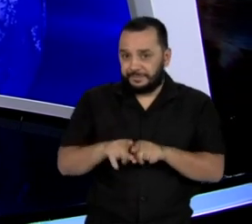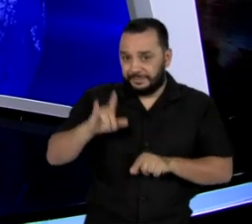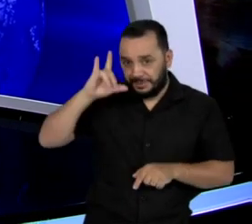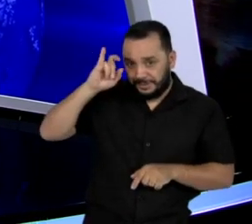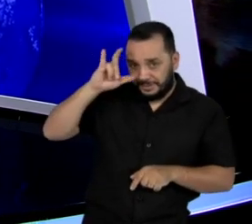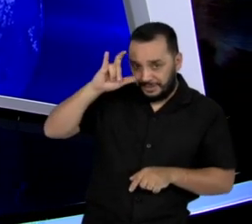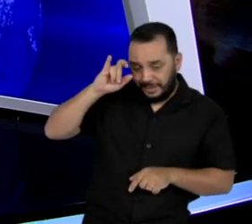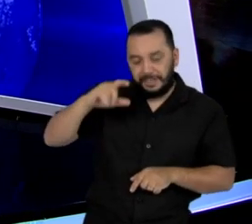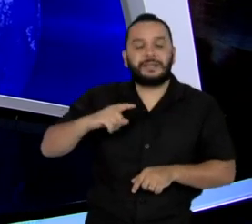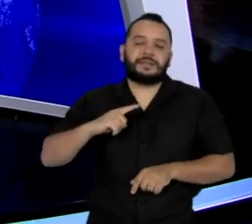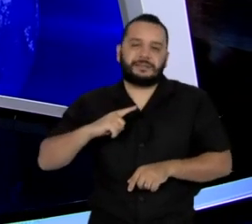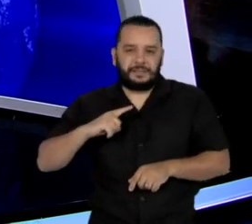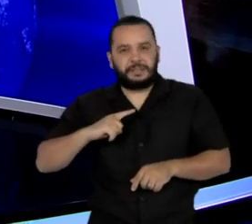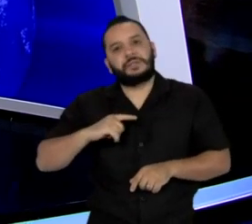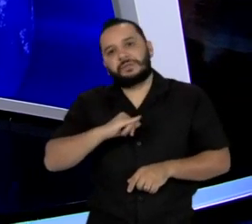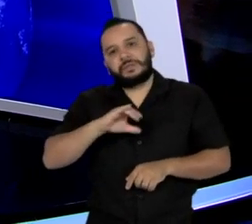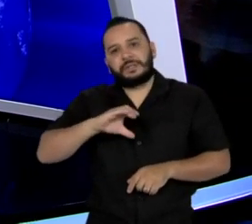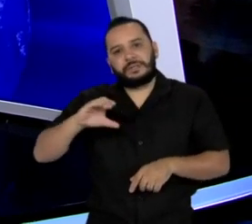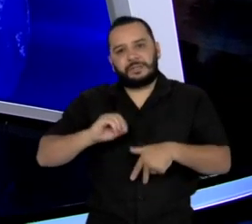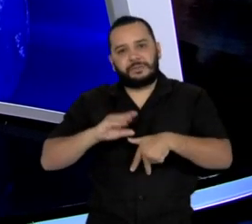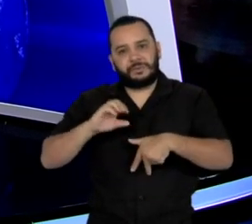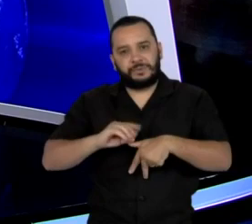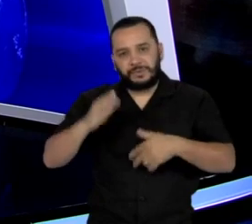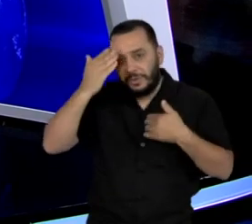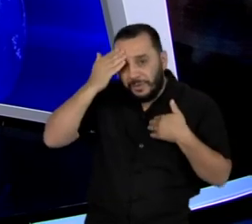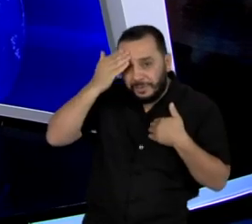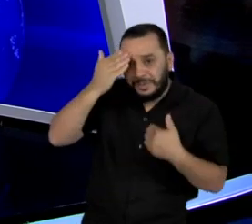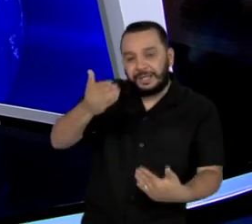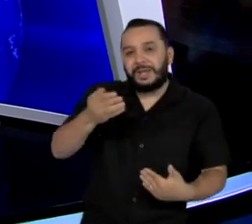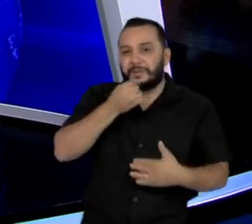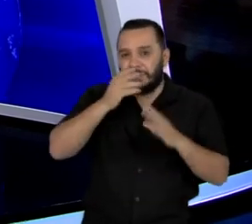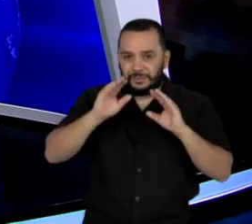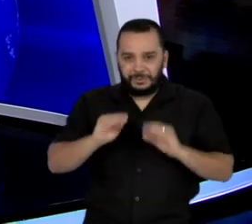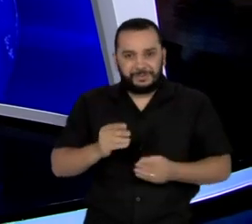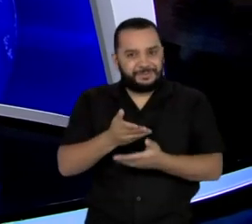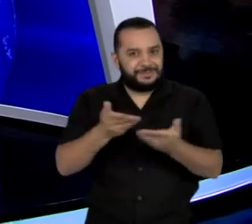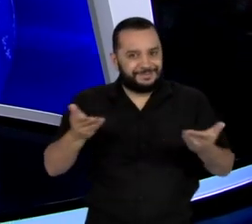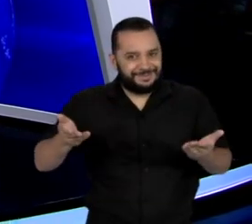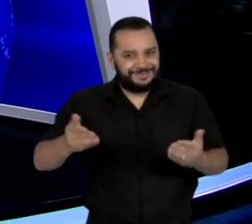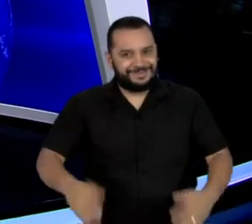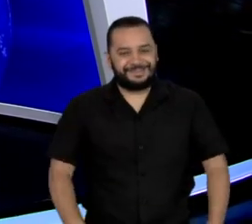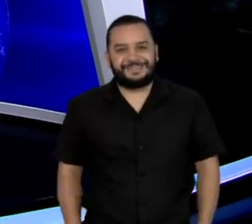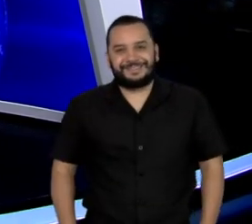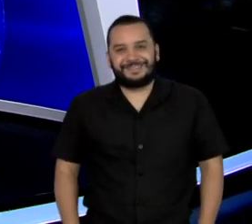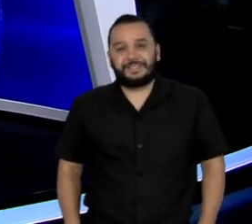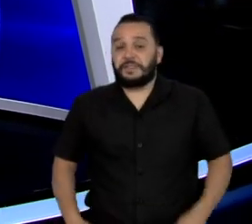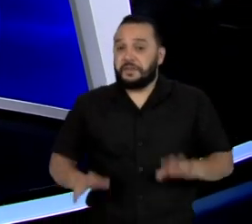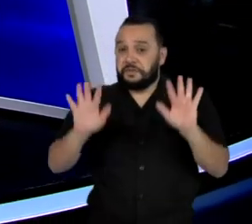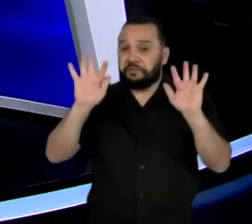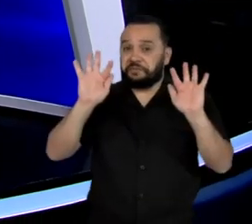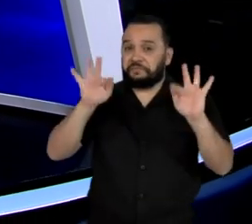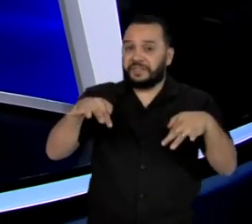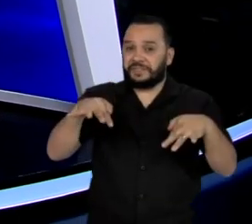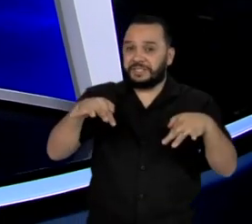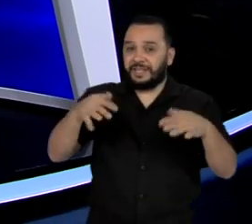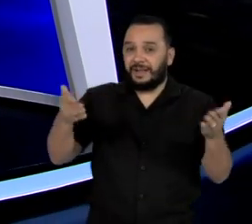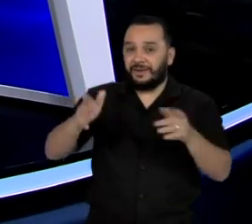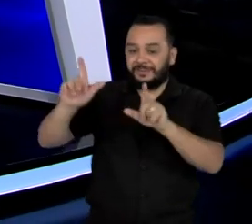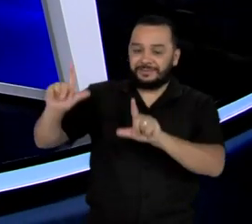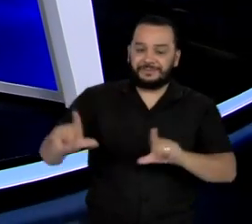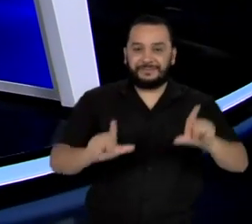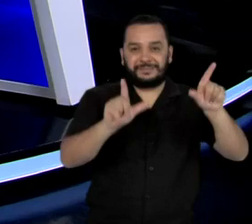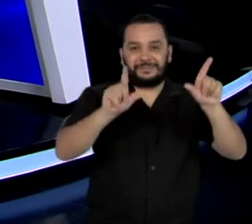Instagram, @jornalismo TV Cultura. Muito obrigada, senhores. Boa noite. Bom fim de semana. Obrigado. E nós terminamos essa edição com as imagens que